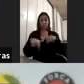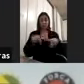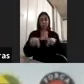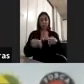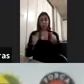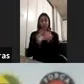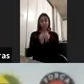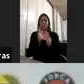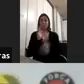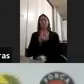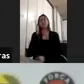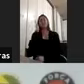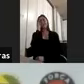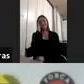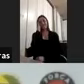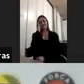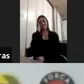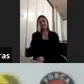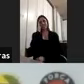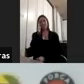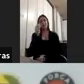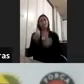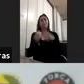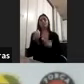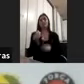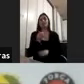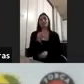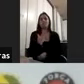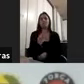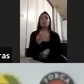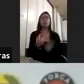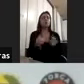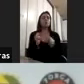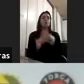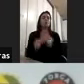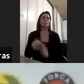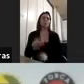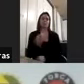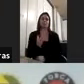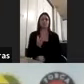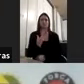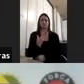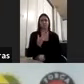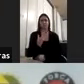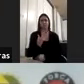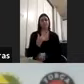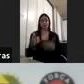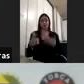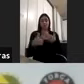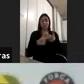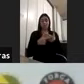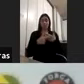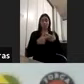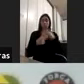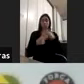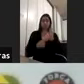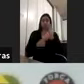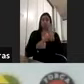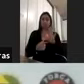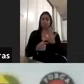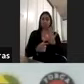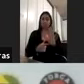ela colocar em papel agora o que vocês não viveram lá, sabe? Não há o que ela diga que vai se contrapor contra a